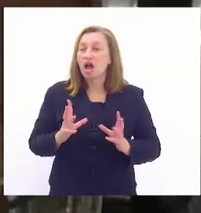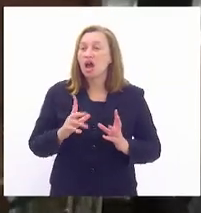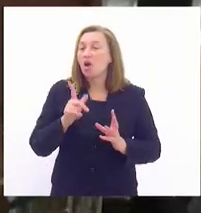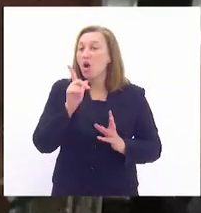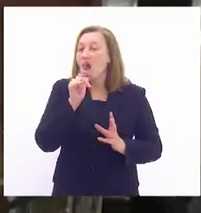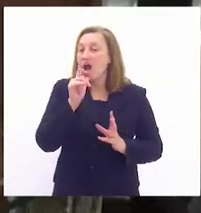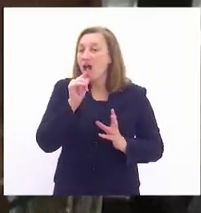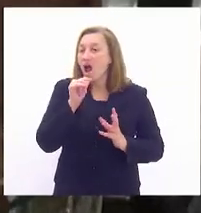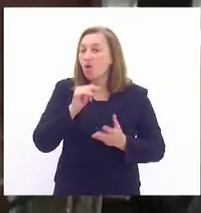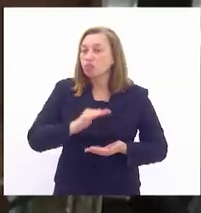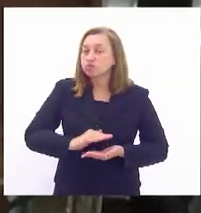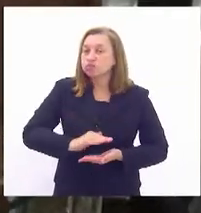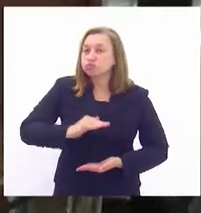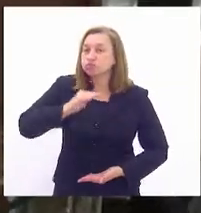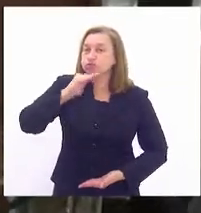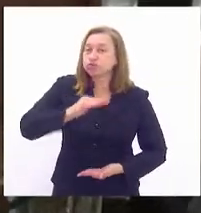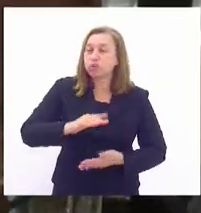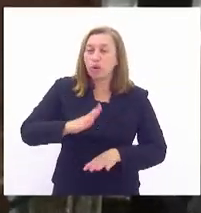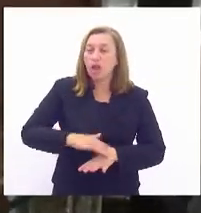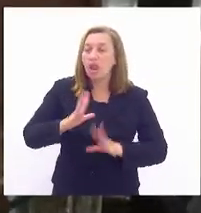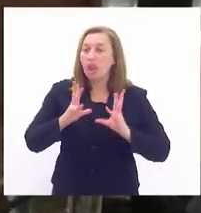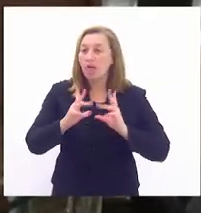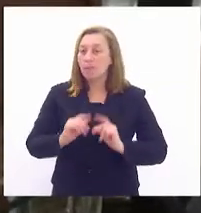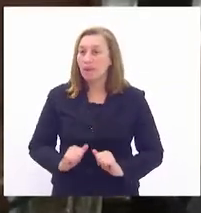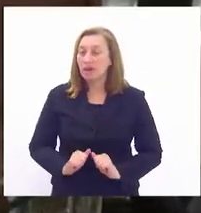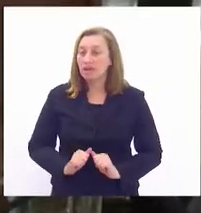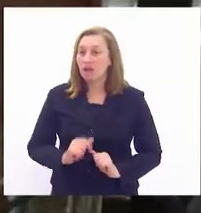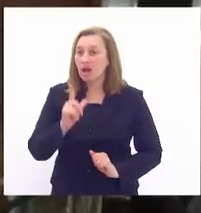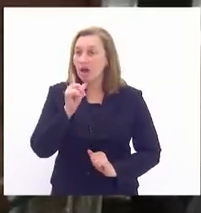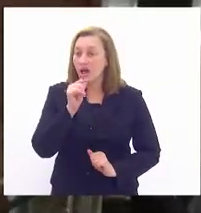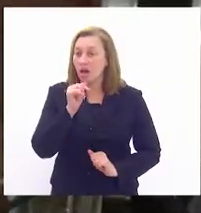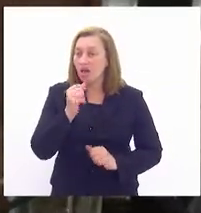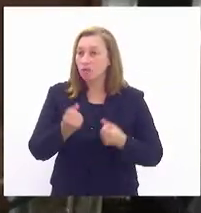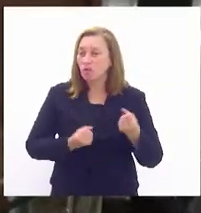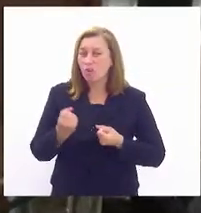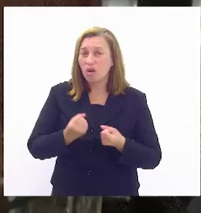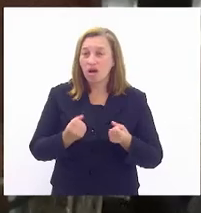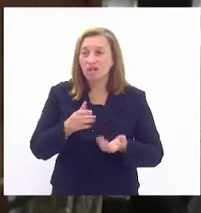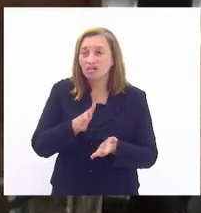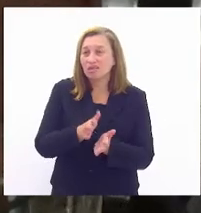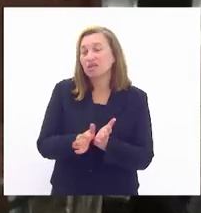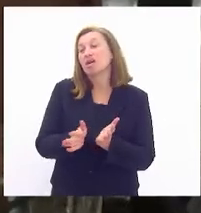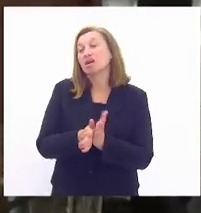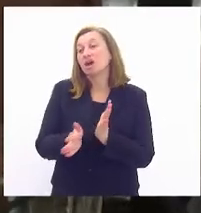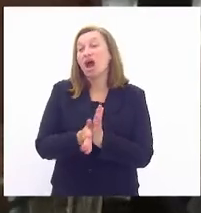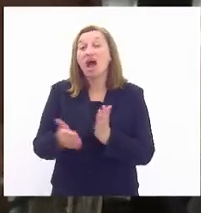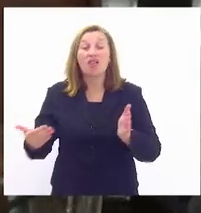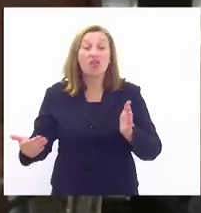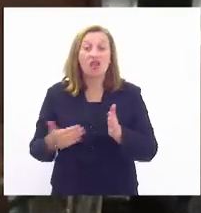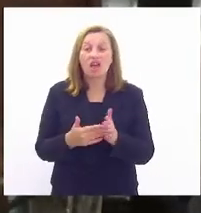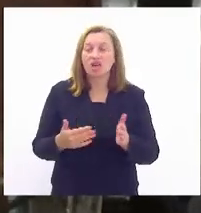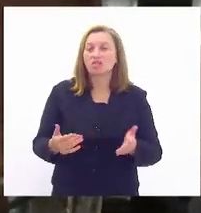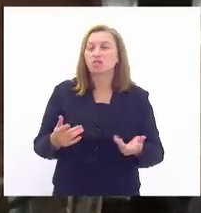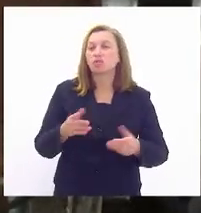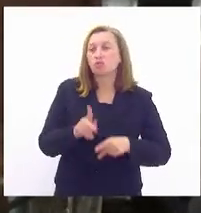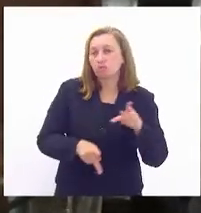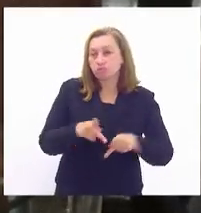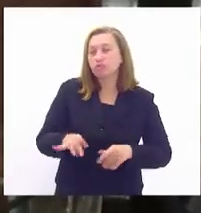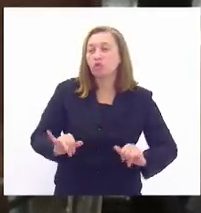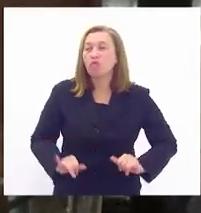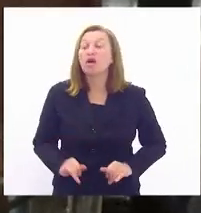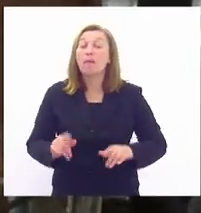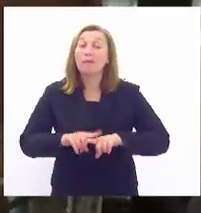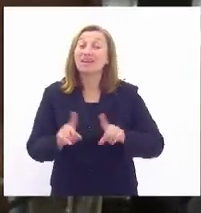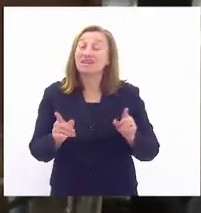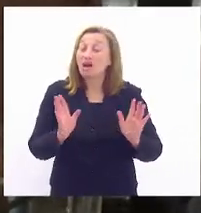casas, para que se limpe mais os seus carros, o cidadão vem gastando mais água. Até isso a população vem sofrendo. Agora, fica